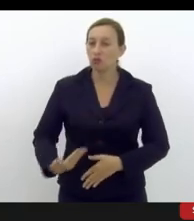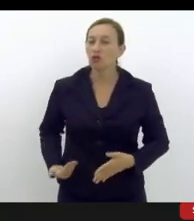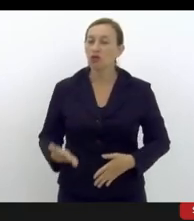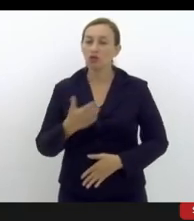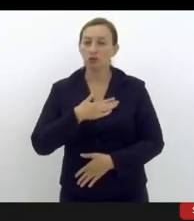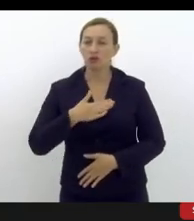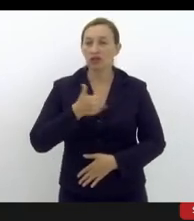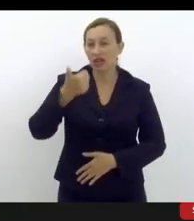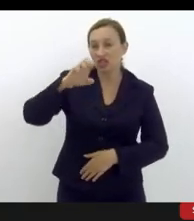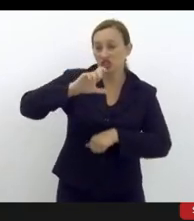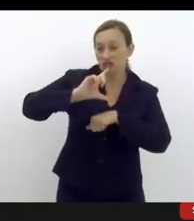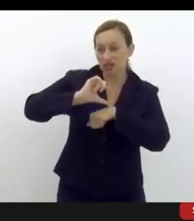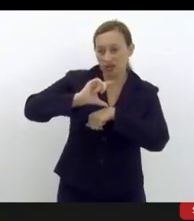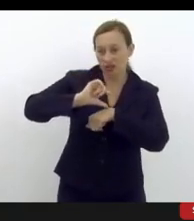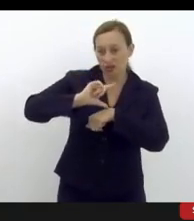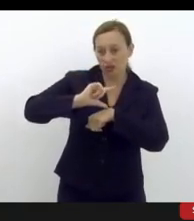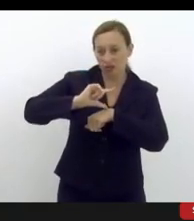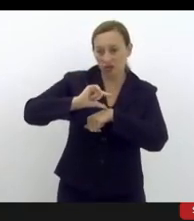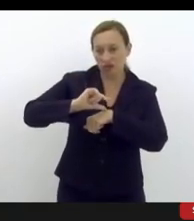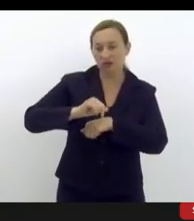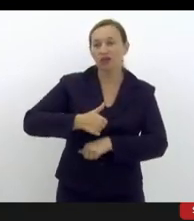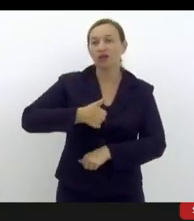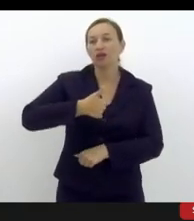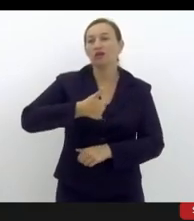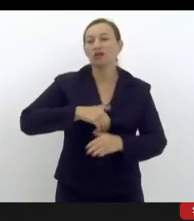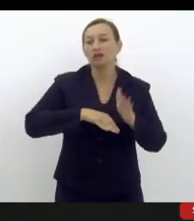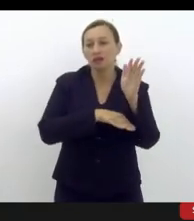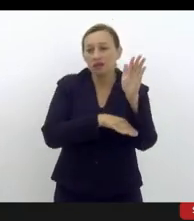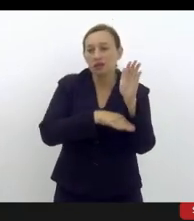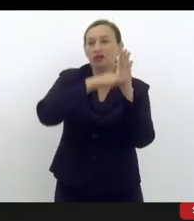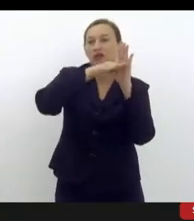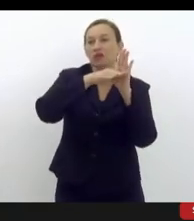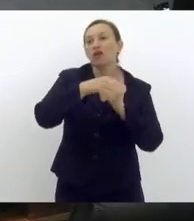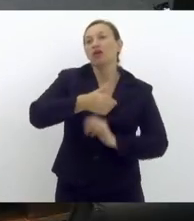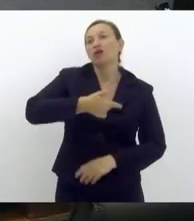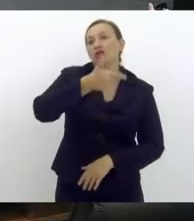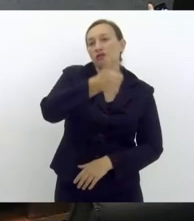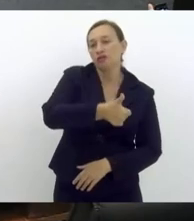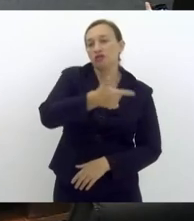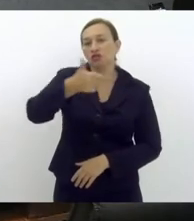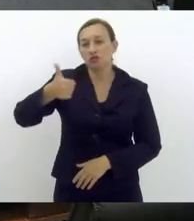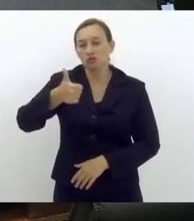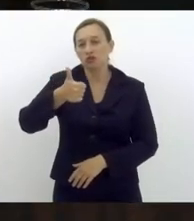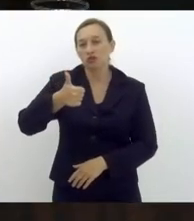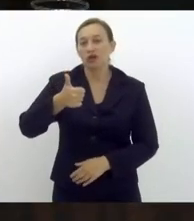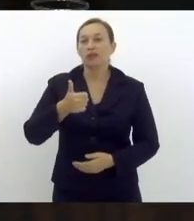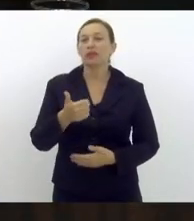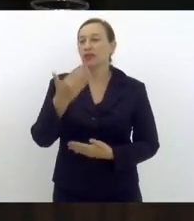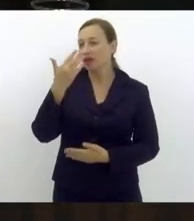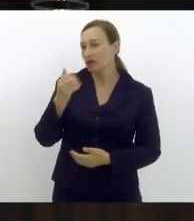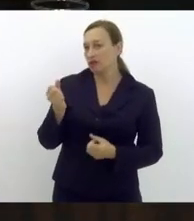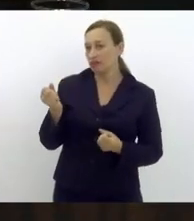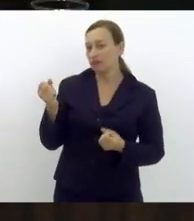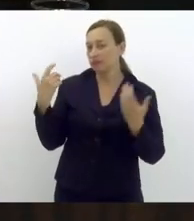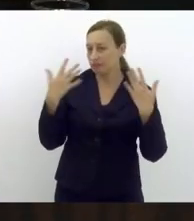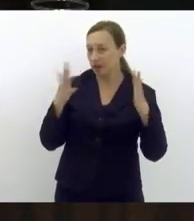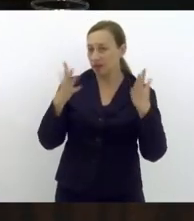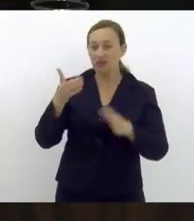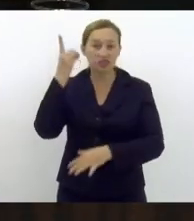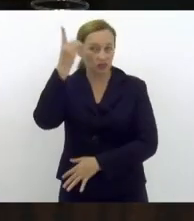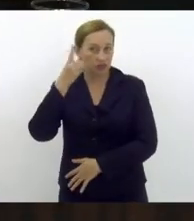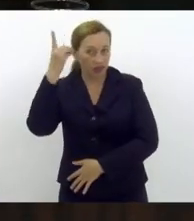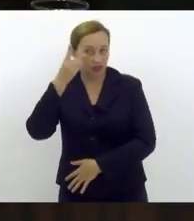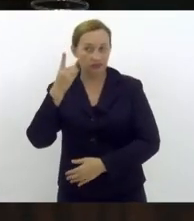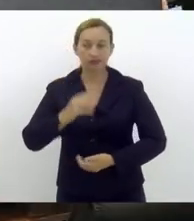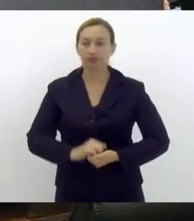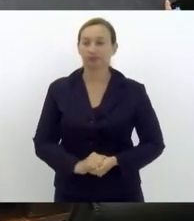às 15 horas, no 21º andar. Obrigado, presidente. Tranquilo, deputado. Parabéns aí pela audiência.